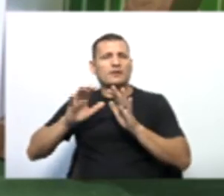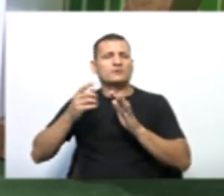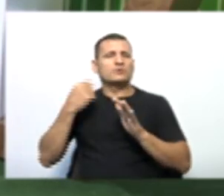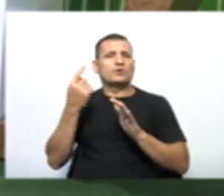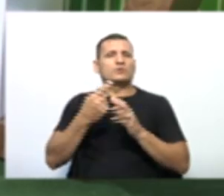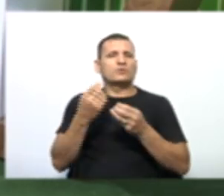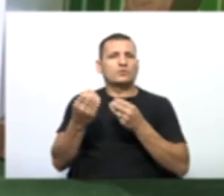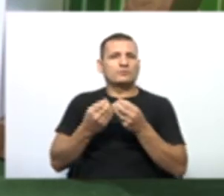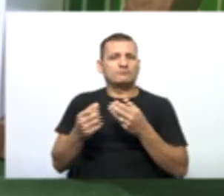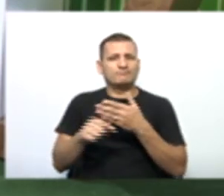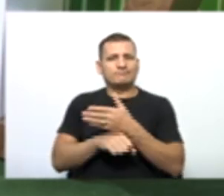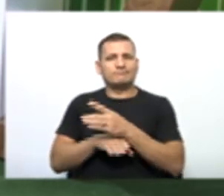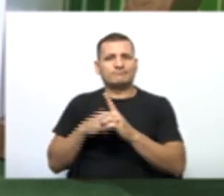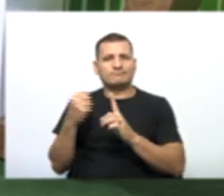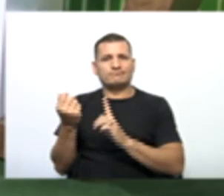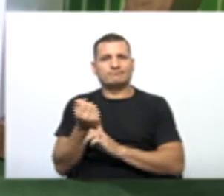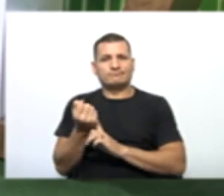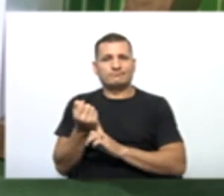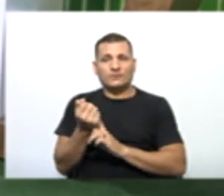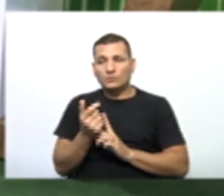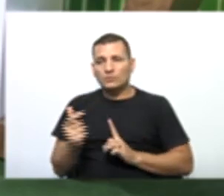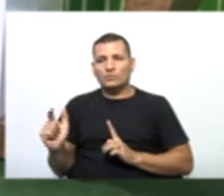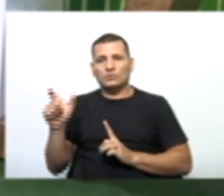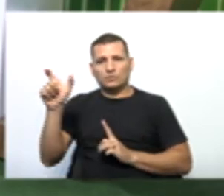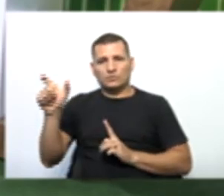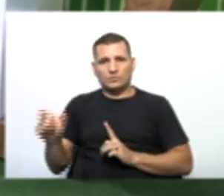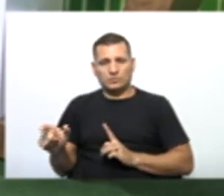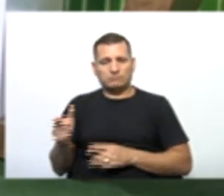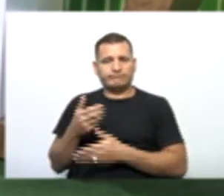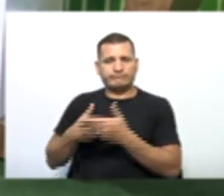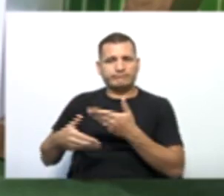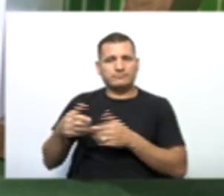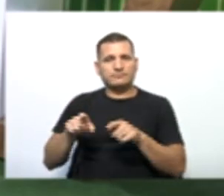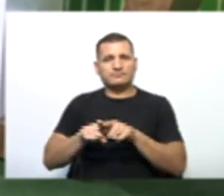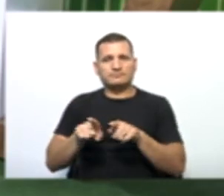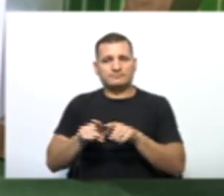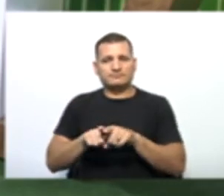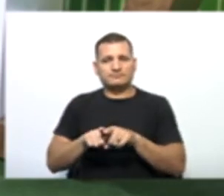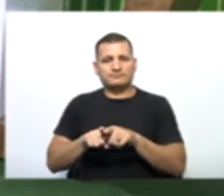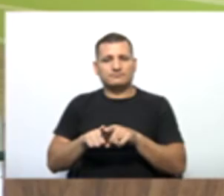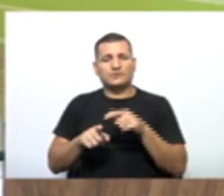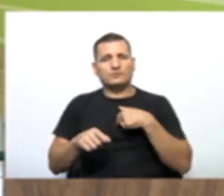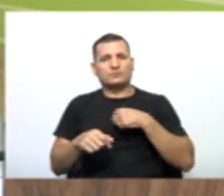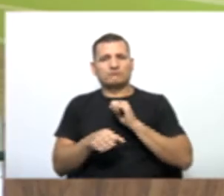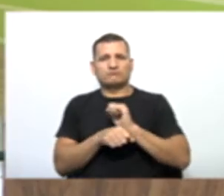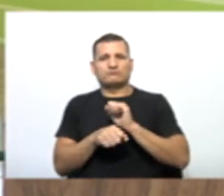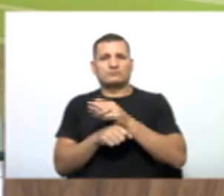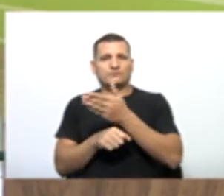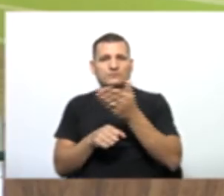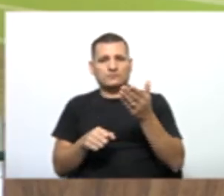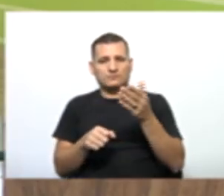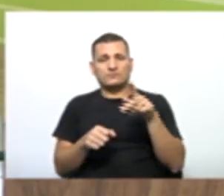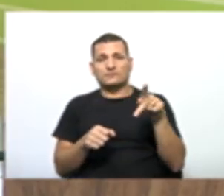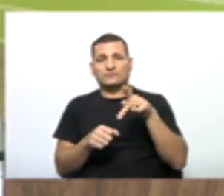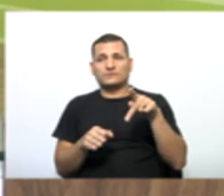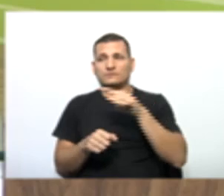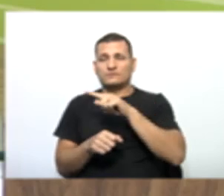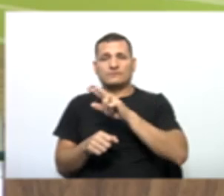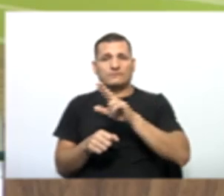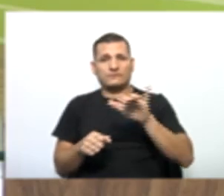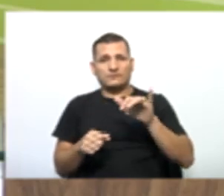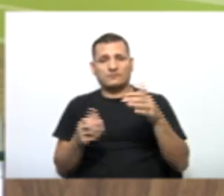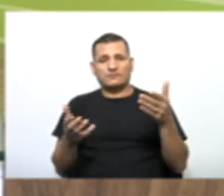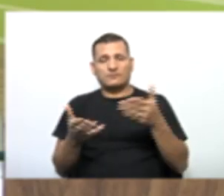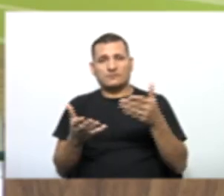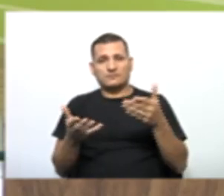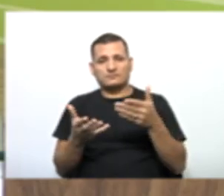em sociedade com o outro ao mesmo tempo, né? E eu estou aguardando aqui vocês, o professor Wesley já vai se encaminhar para poder